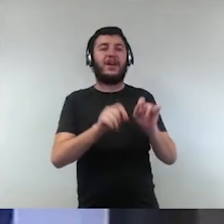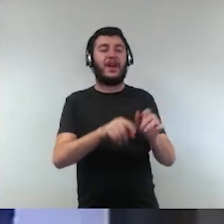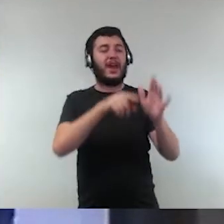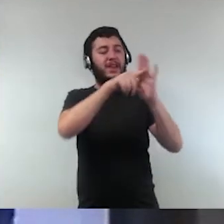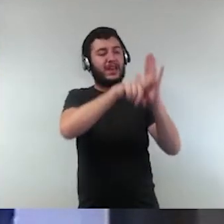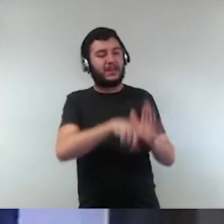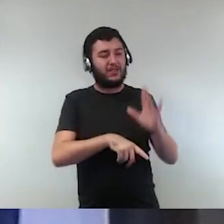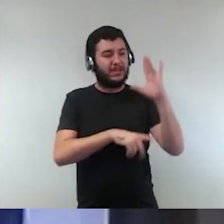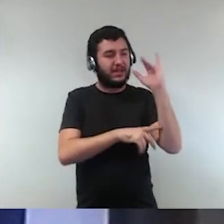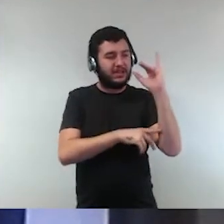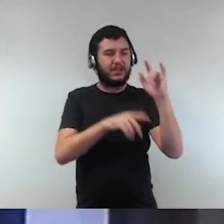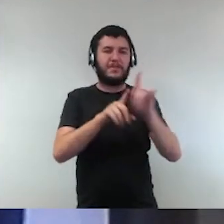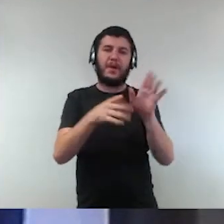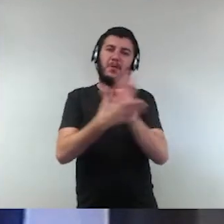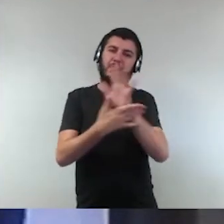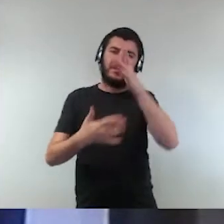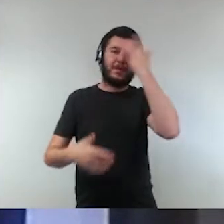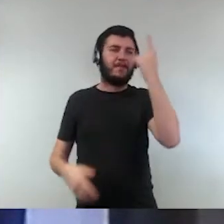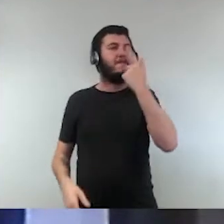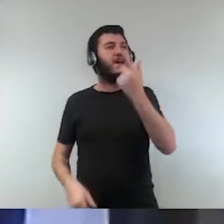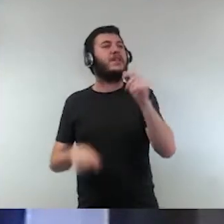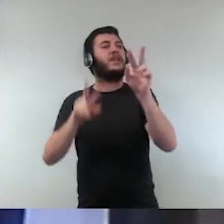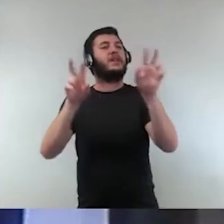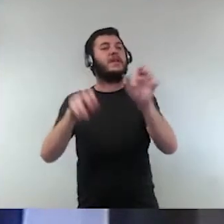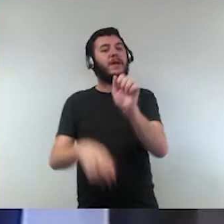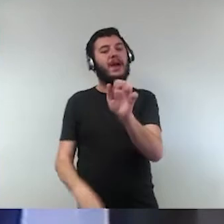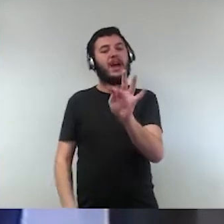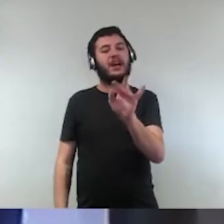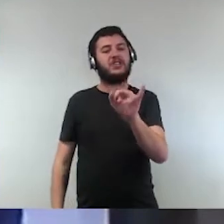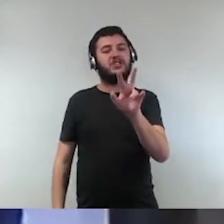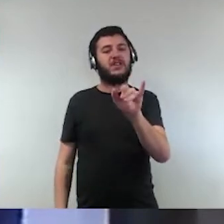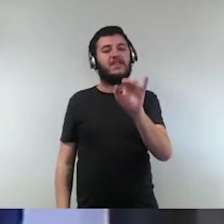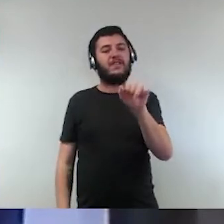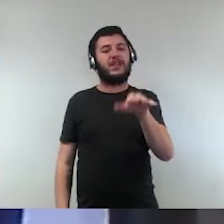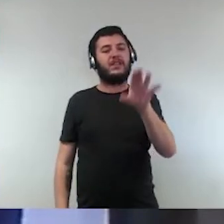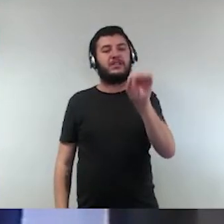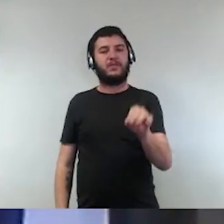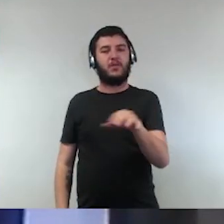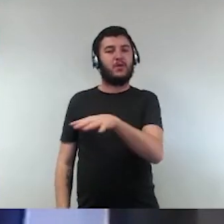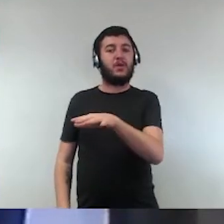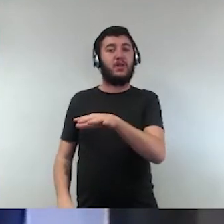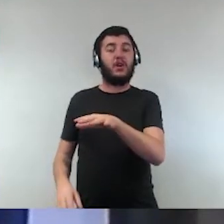do magistrado, que por vezes acontece quando se avoca